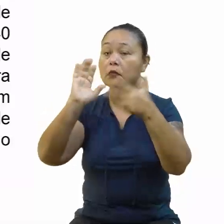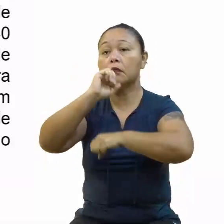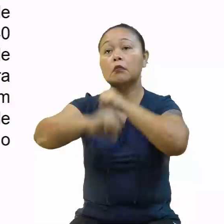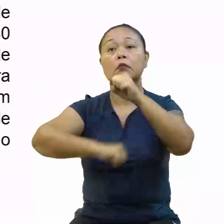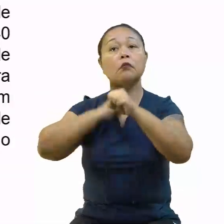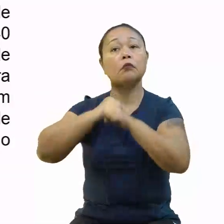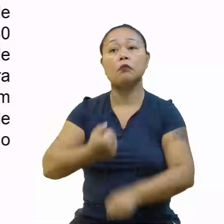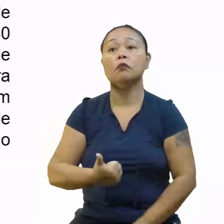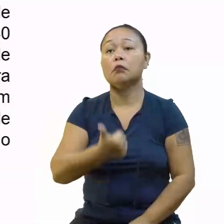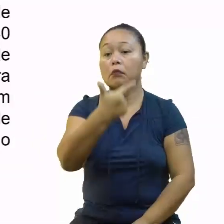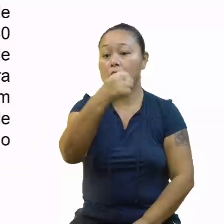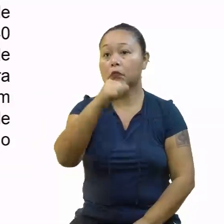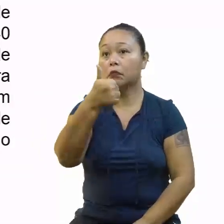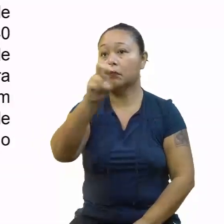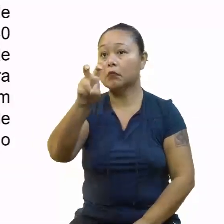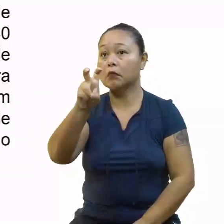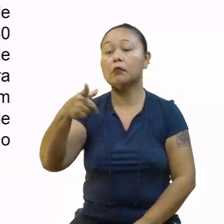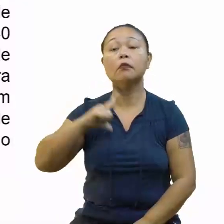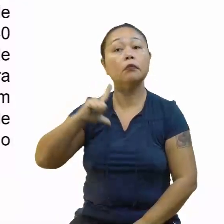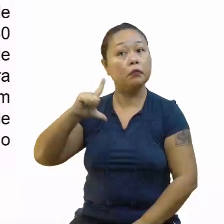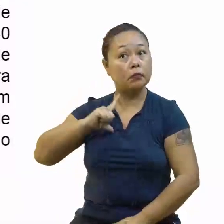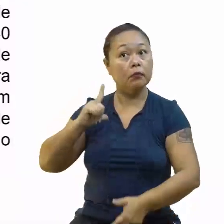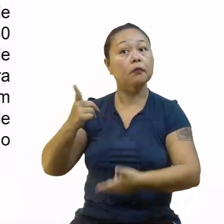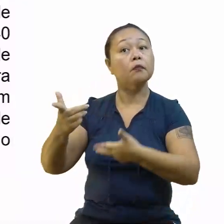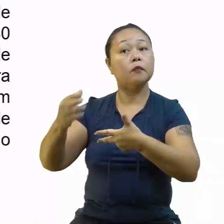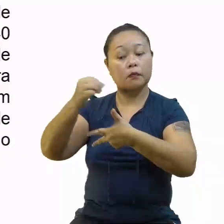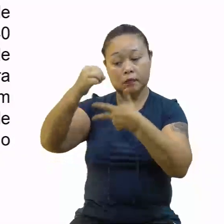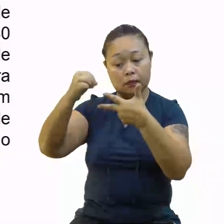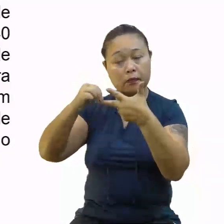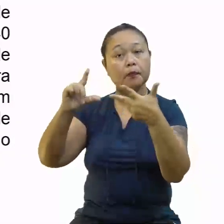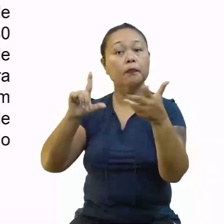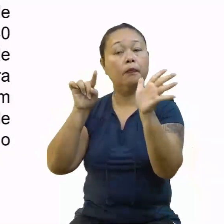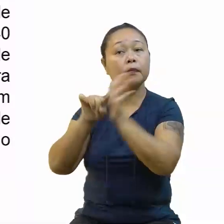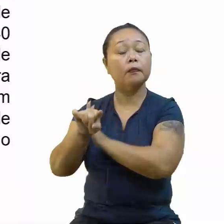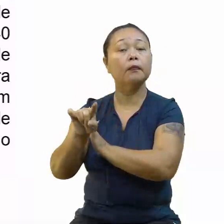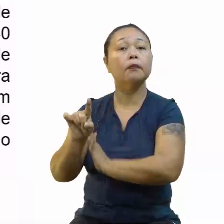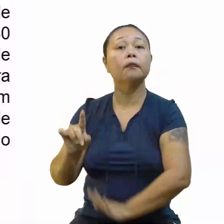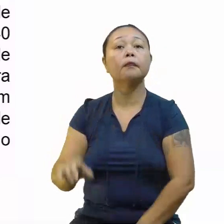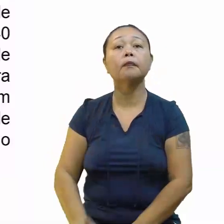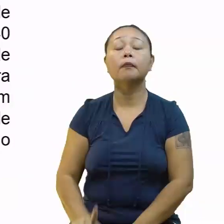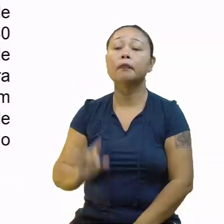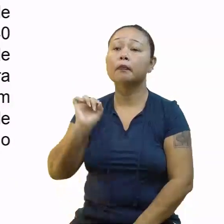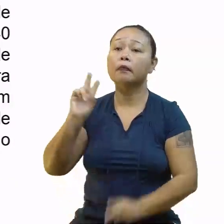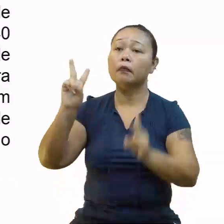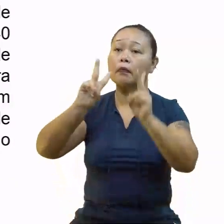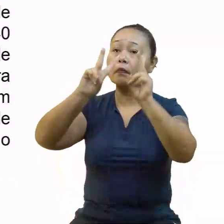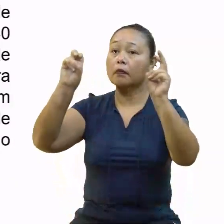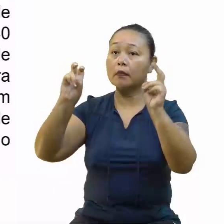essa questão caiu no Enem de 2015, que fala sobre